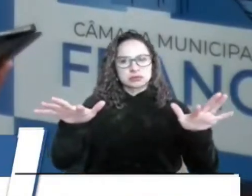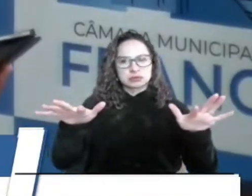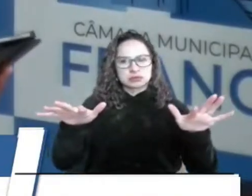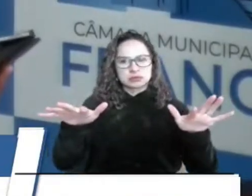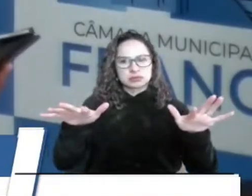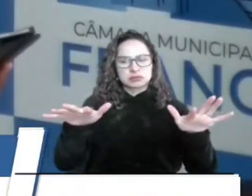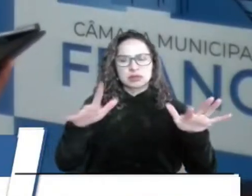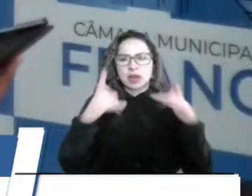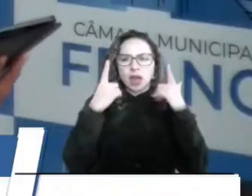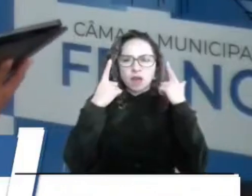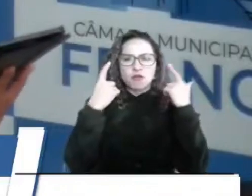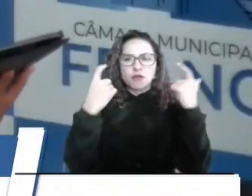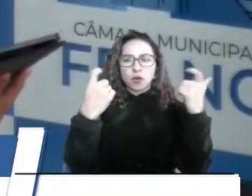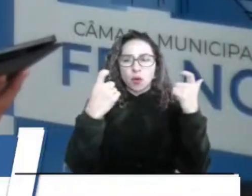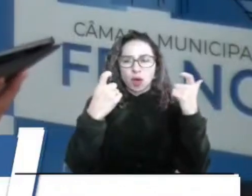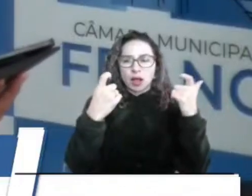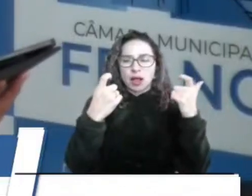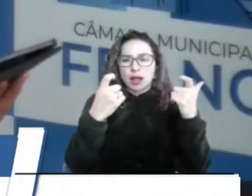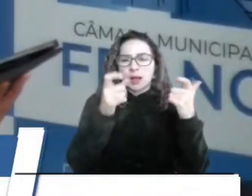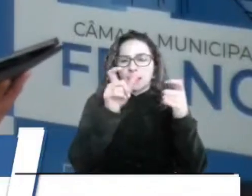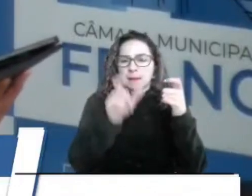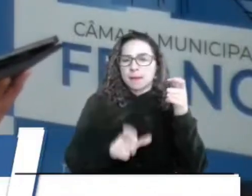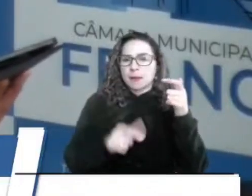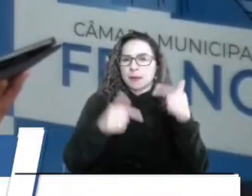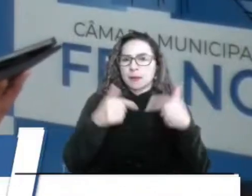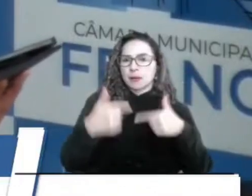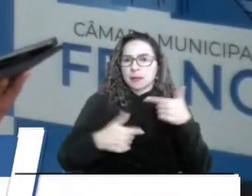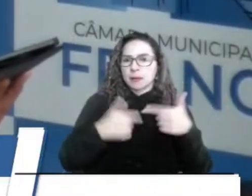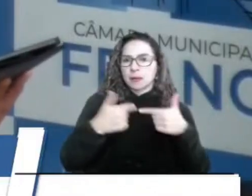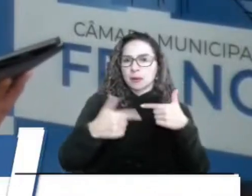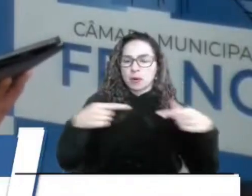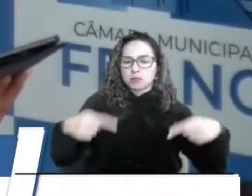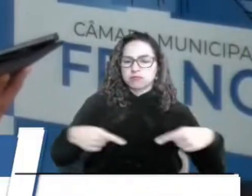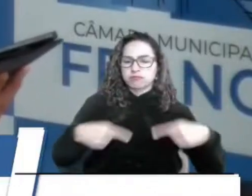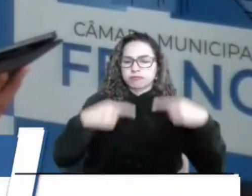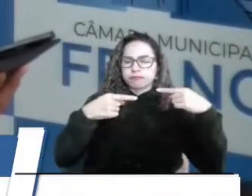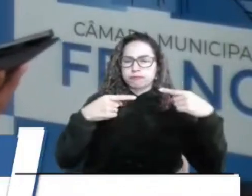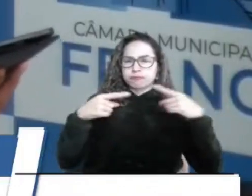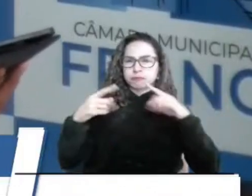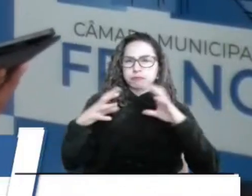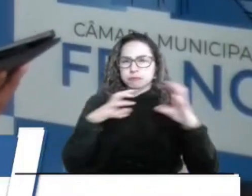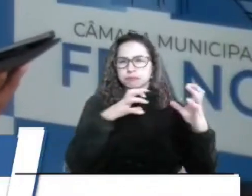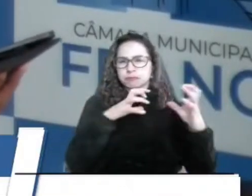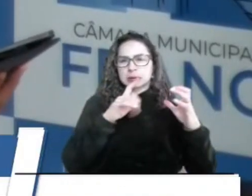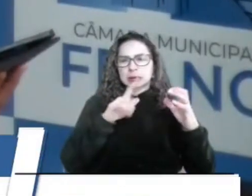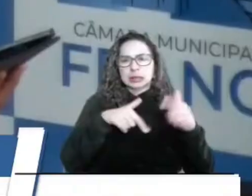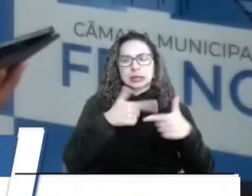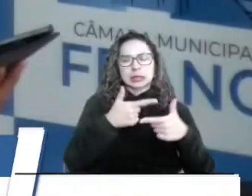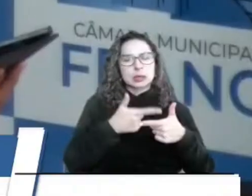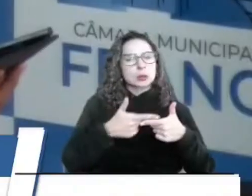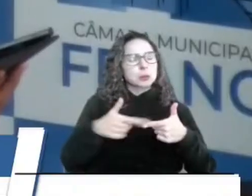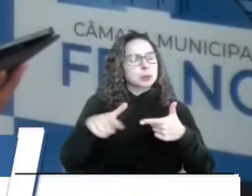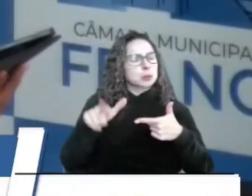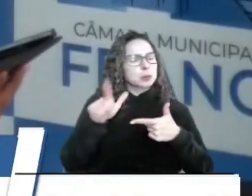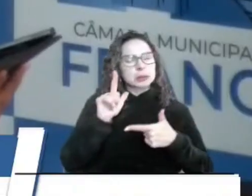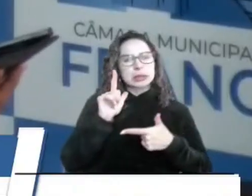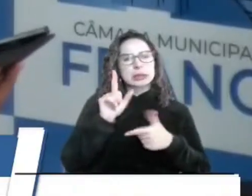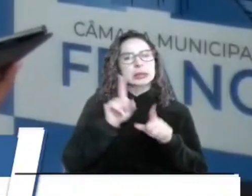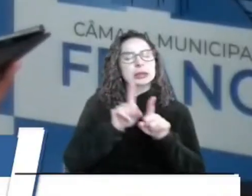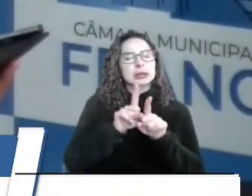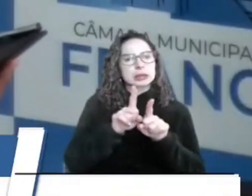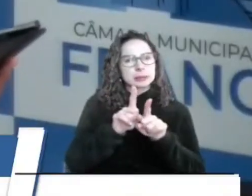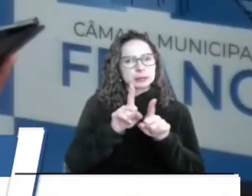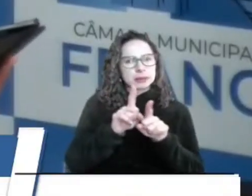E a violência de trabalhadores contra trabalhadores é um problema que também